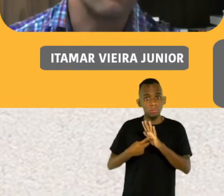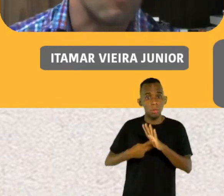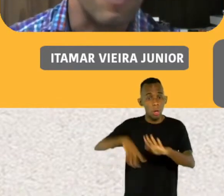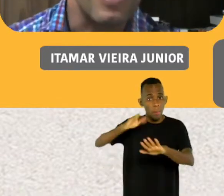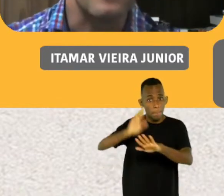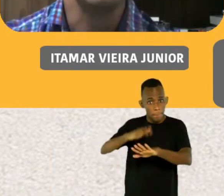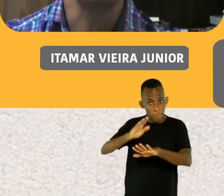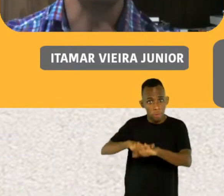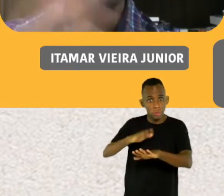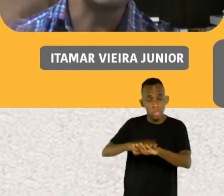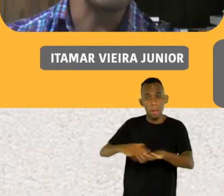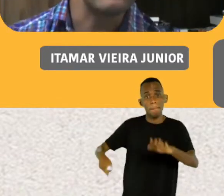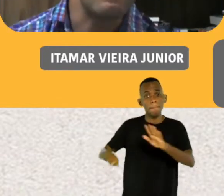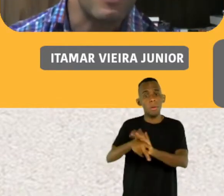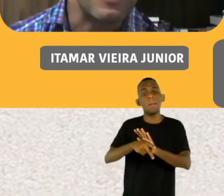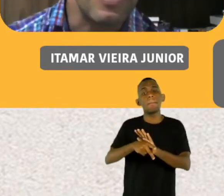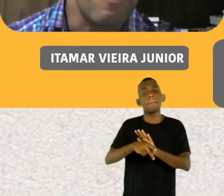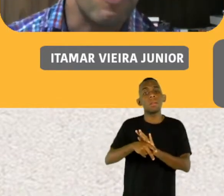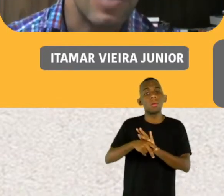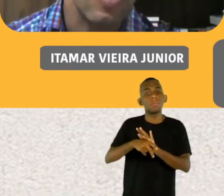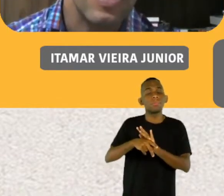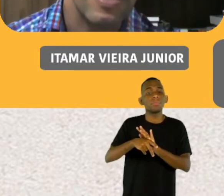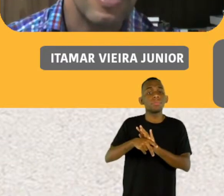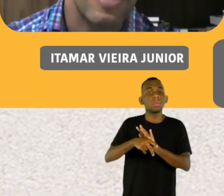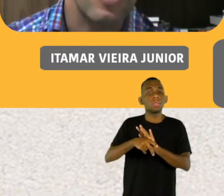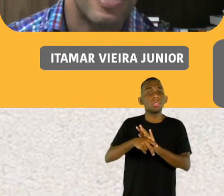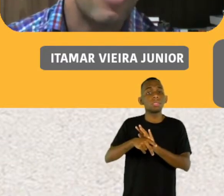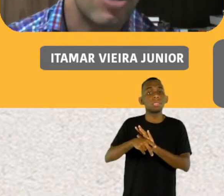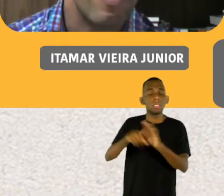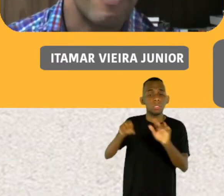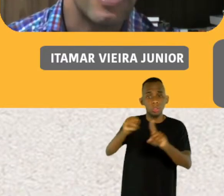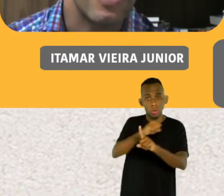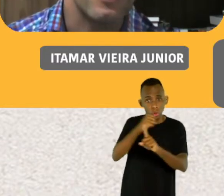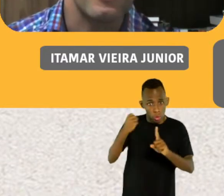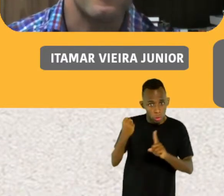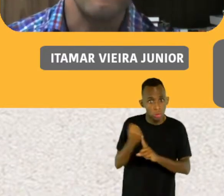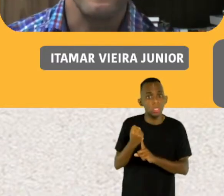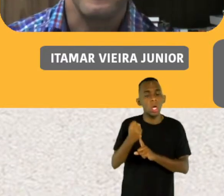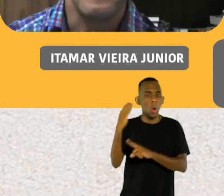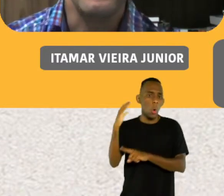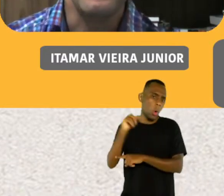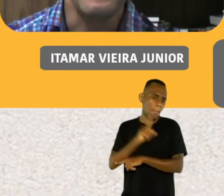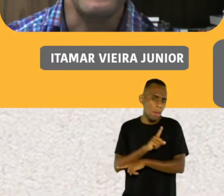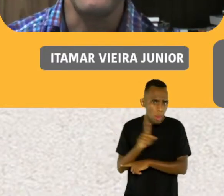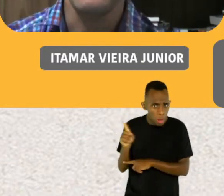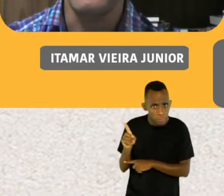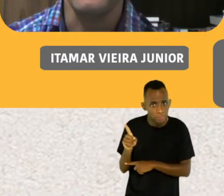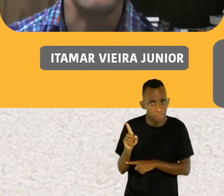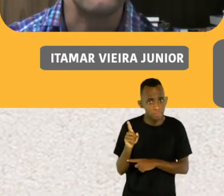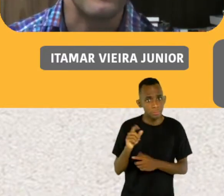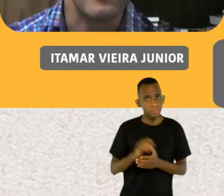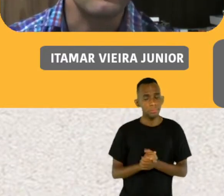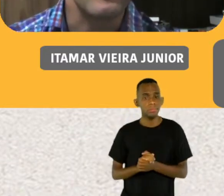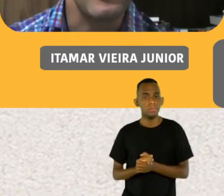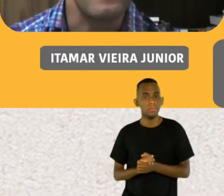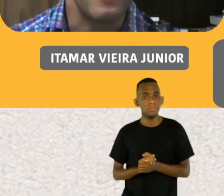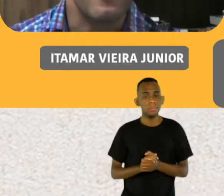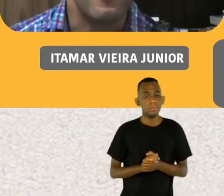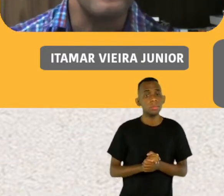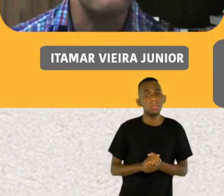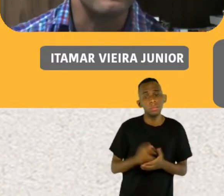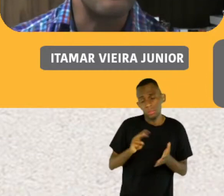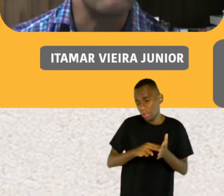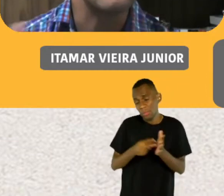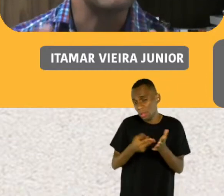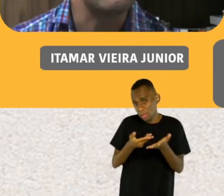sociedade colombiana, de um segmento expressivo da sociedade latino-americana. E é isso, eu acho que,